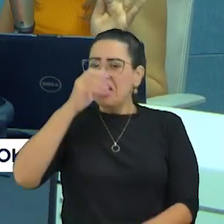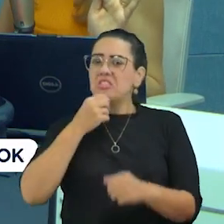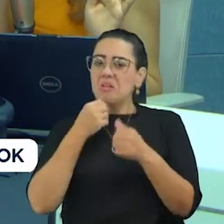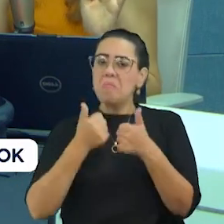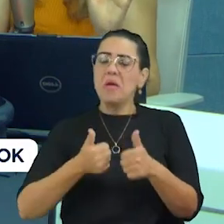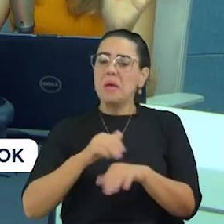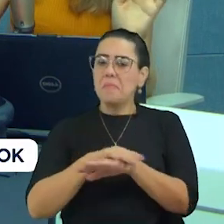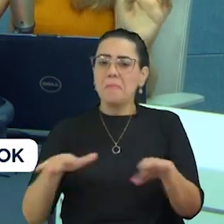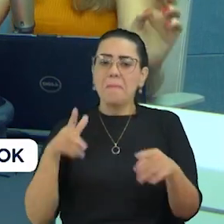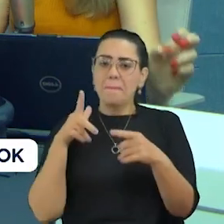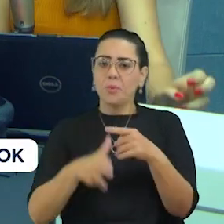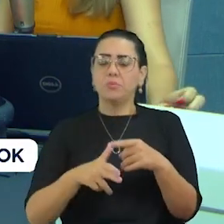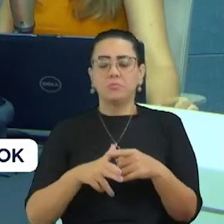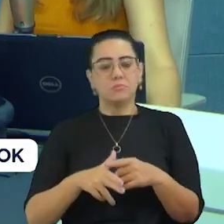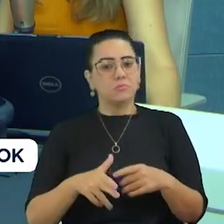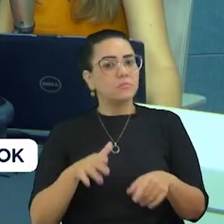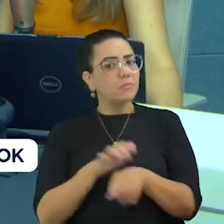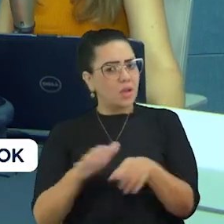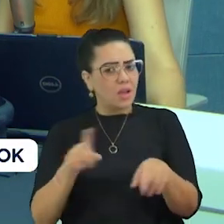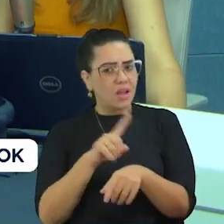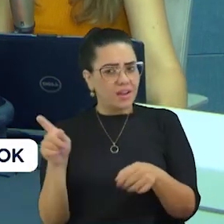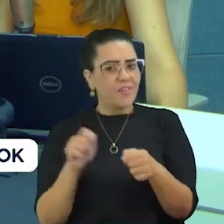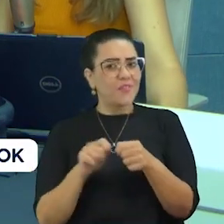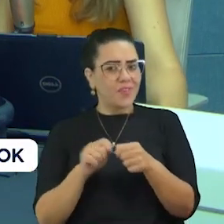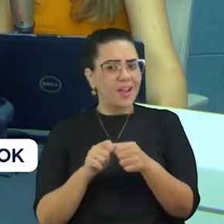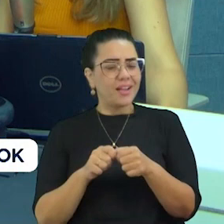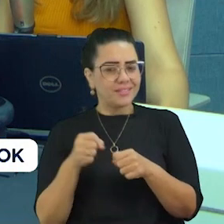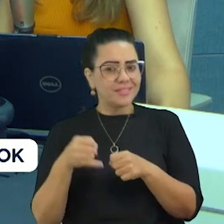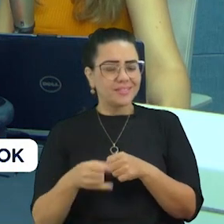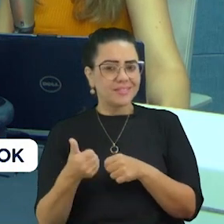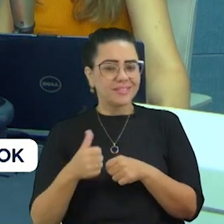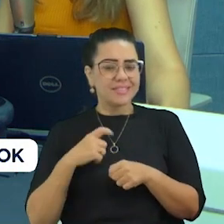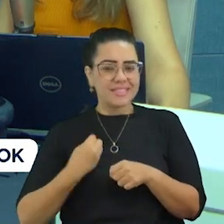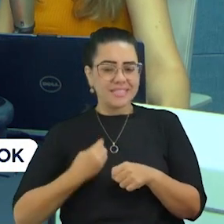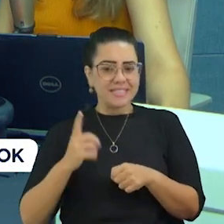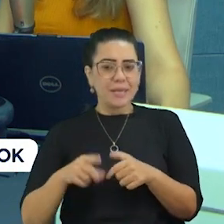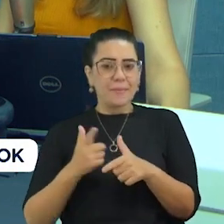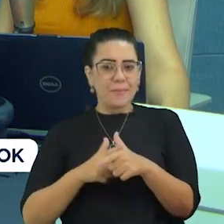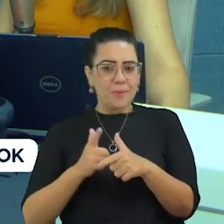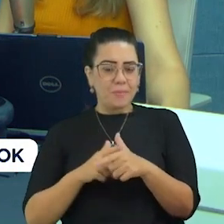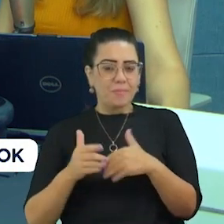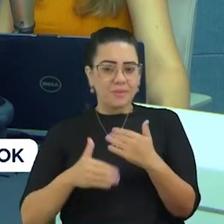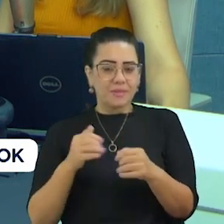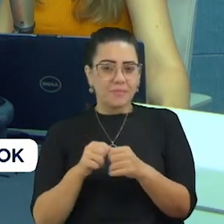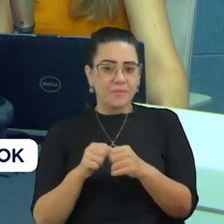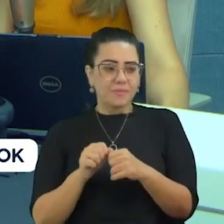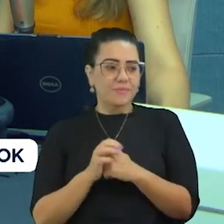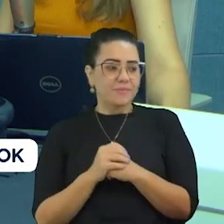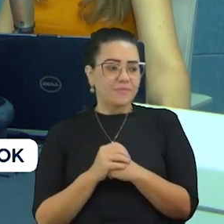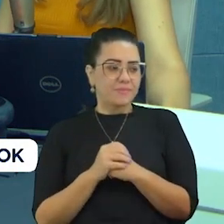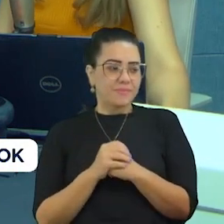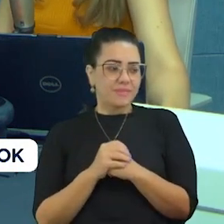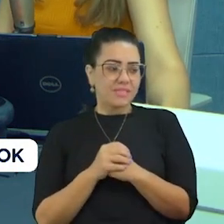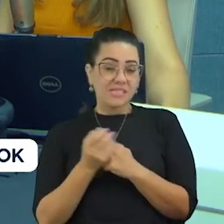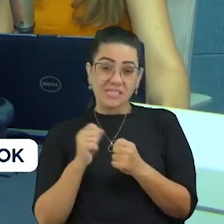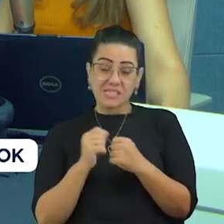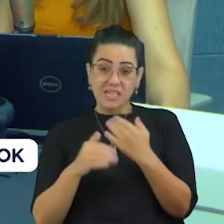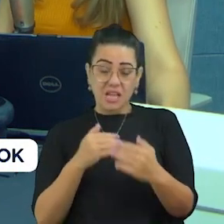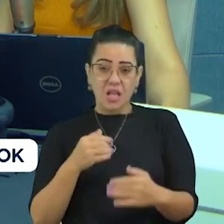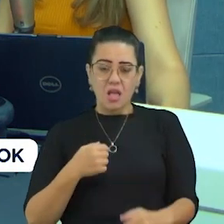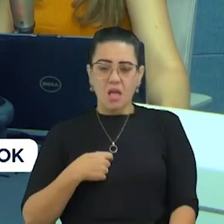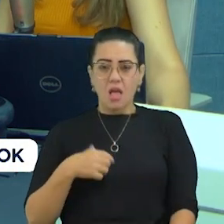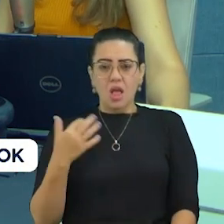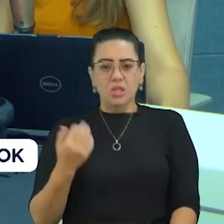medicação. Exatamente, isso é um erro grave. Né? Porque você tem o problema, por exemplo, hipertensos. Uhum. A hipertensão não